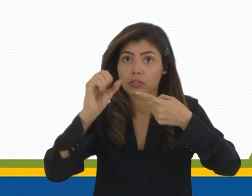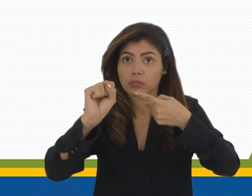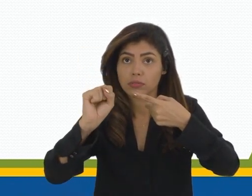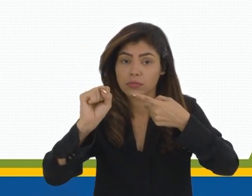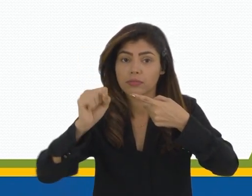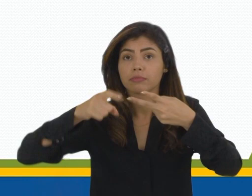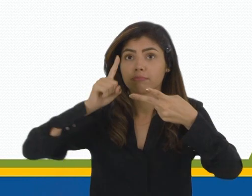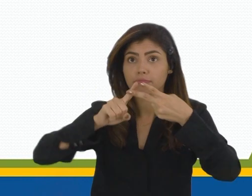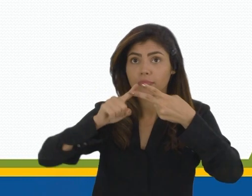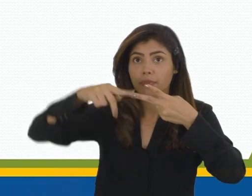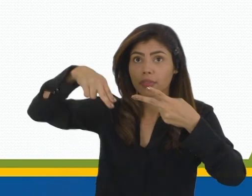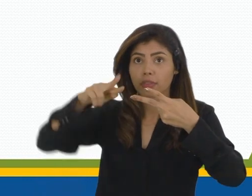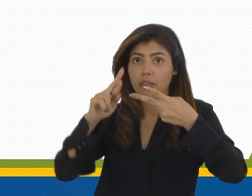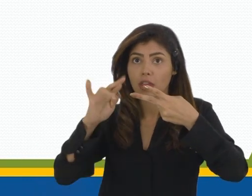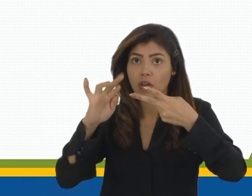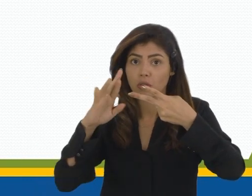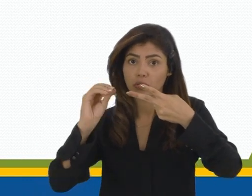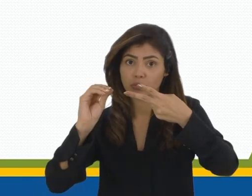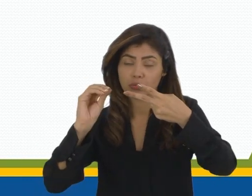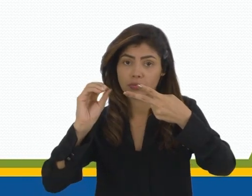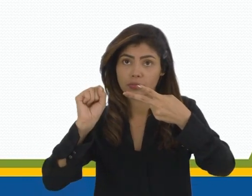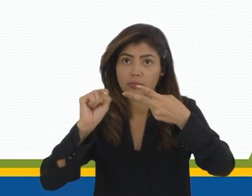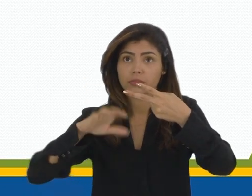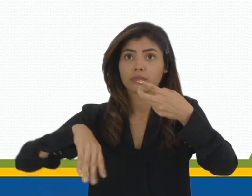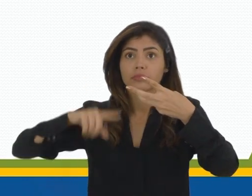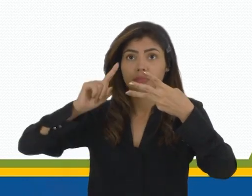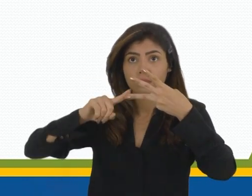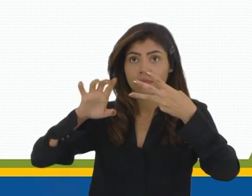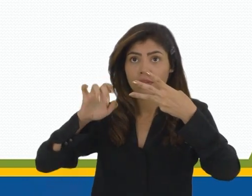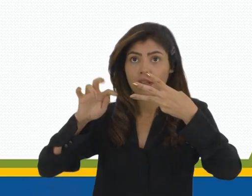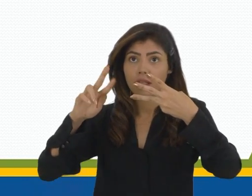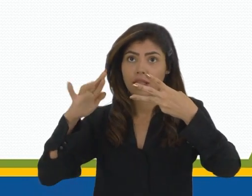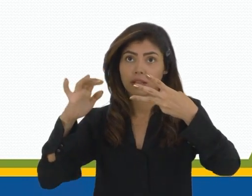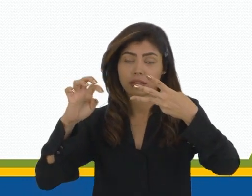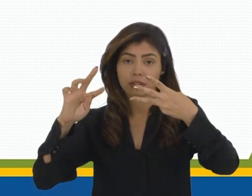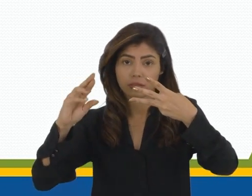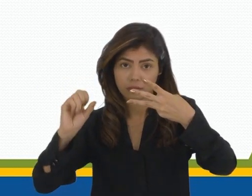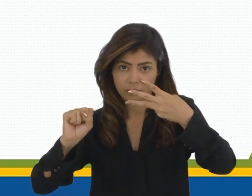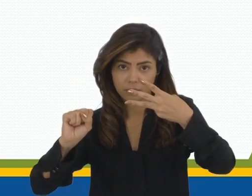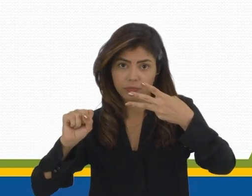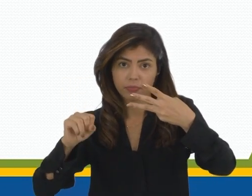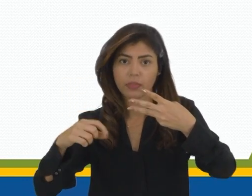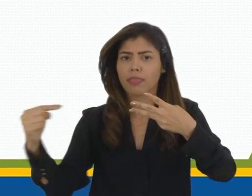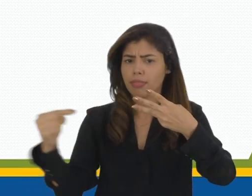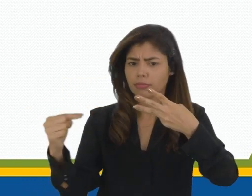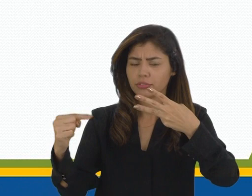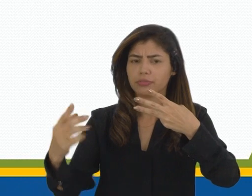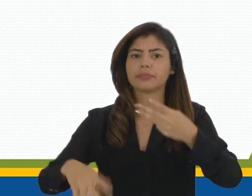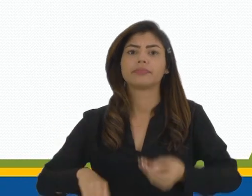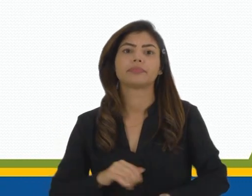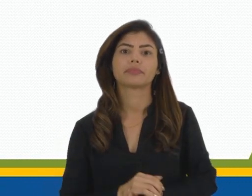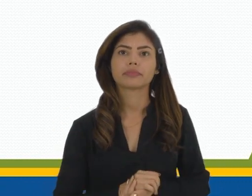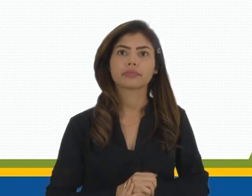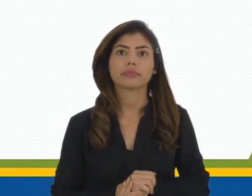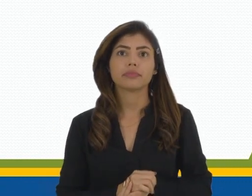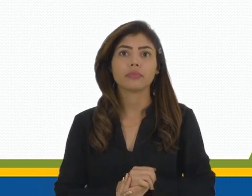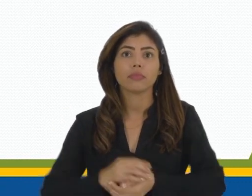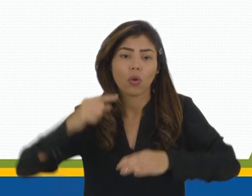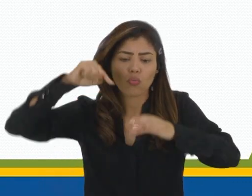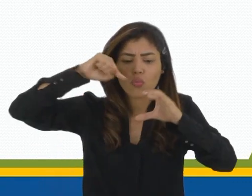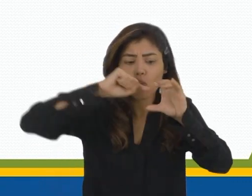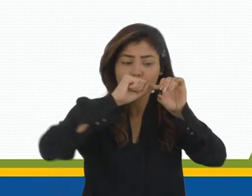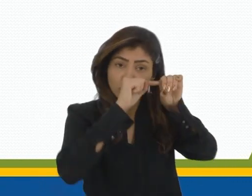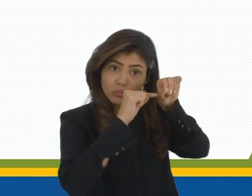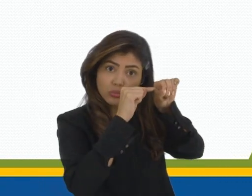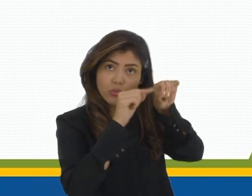positiva, nêutrons, com uma carga neutra, e os elétrons, com uma carga negativa. No núcleo do átomo, nós